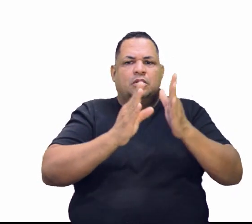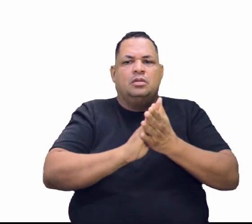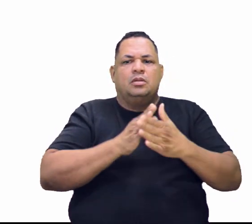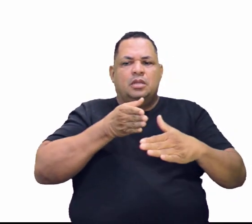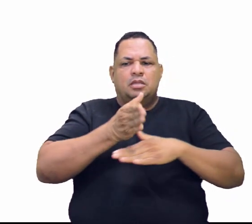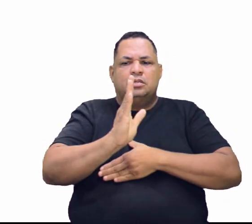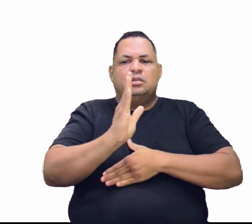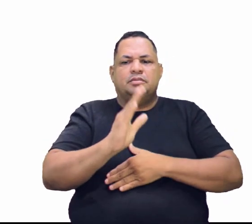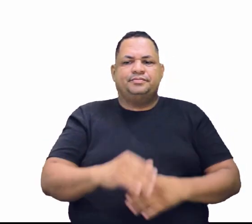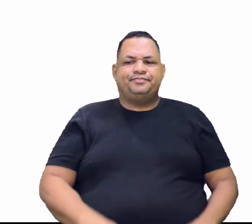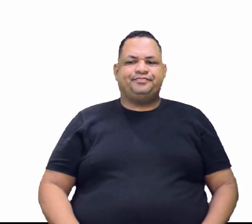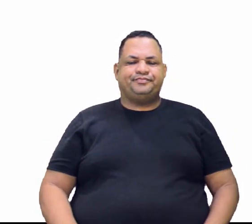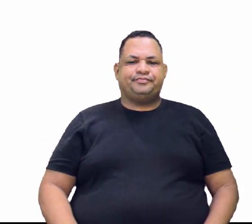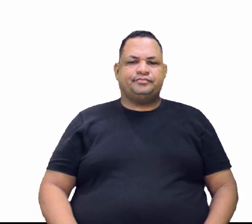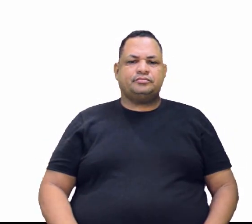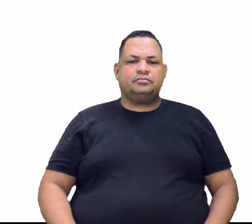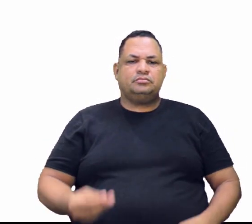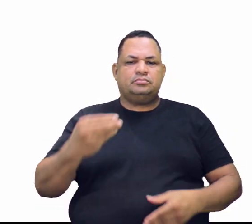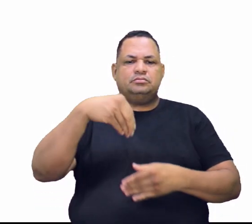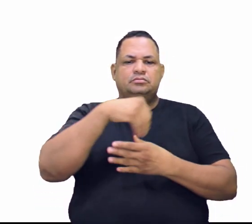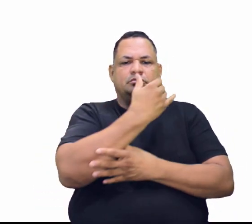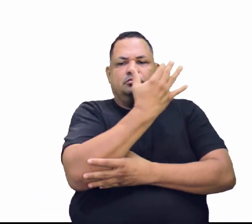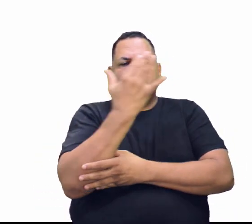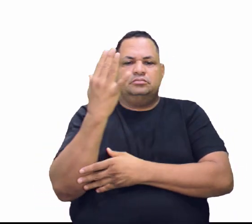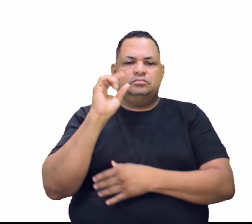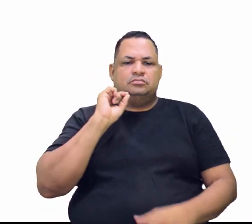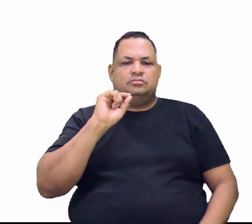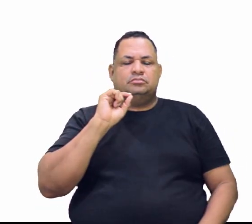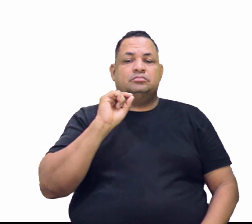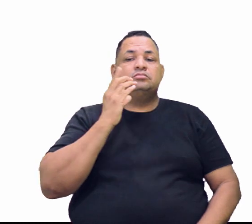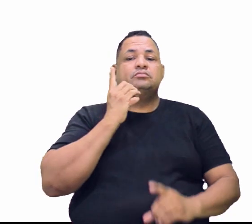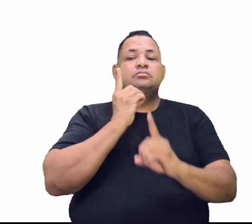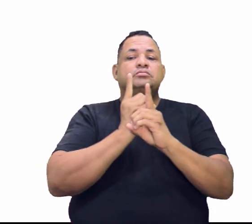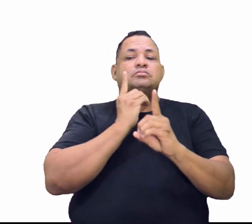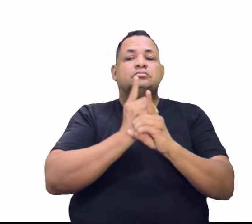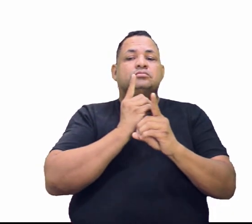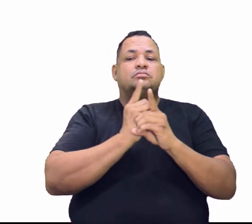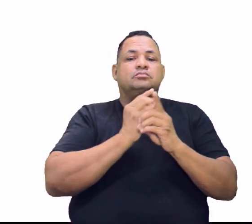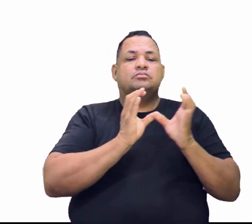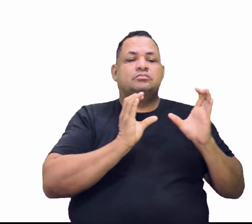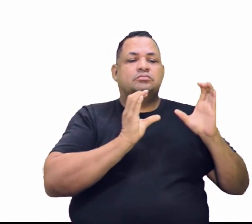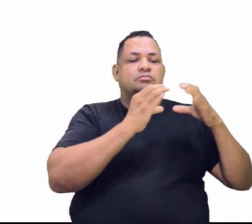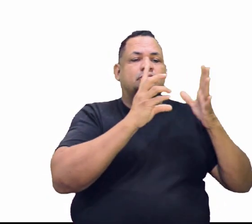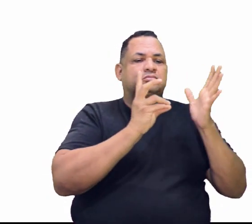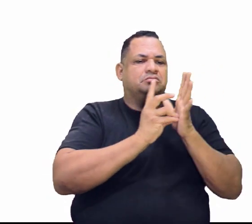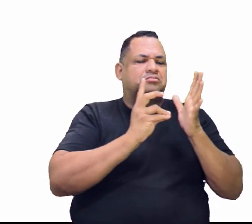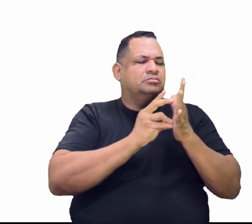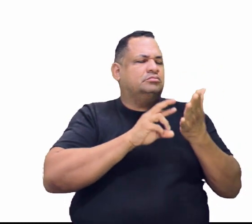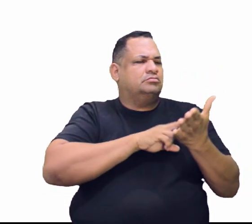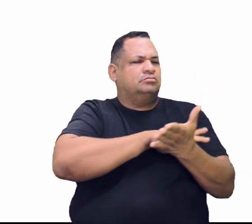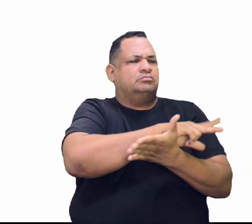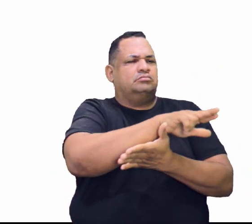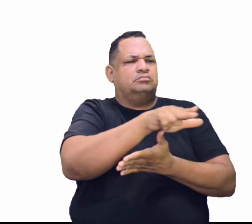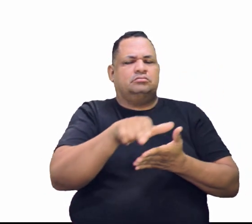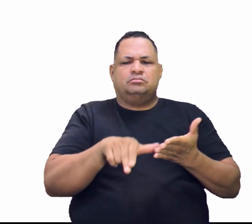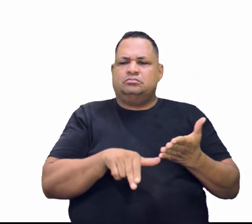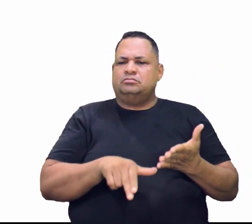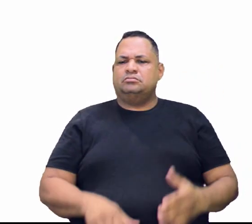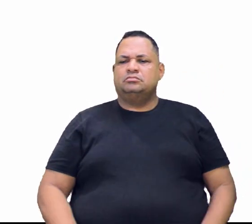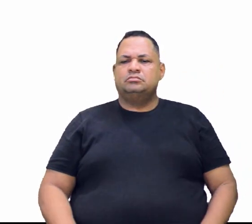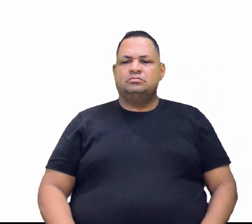talvez pegava-se uma corda e fazia o limite. Então, mais ou menos